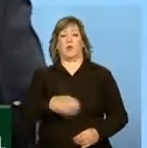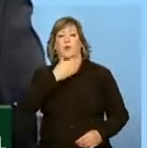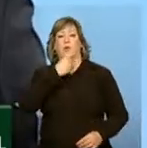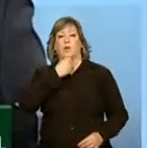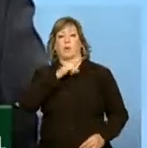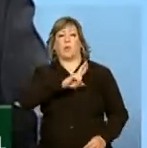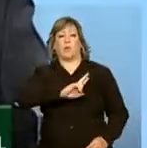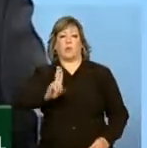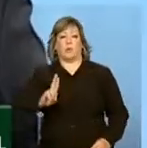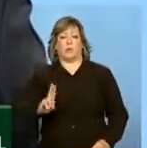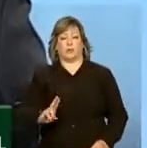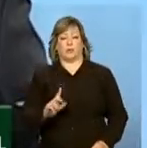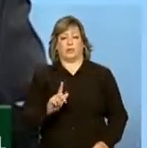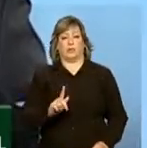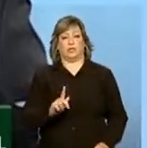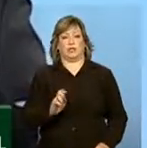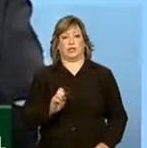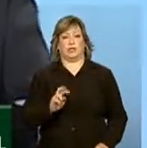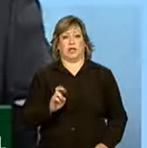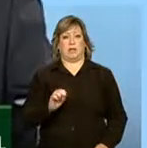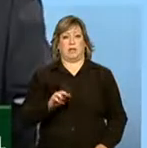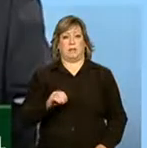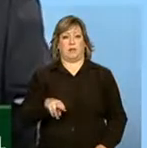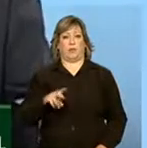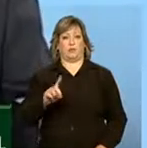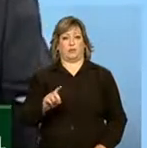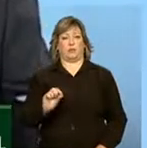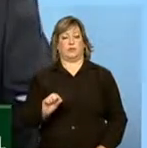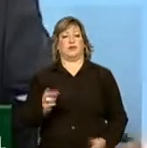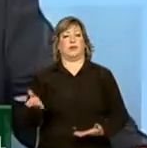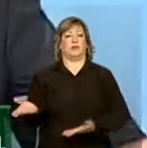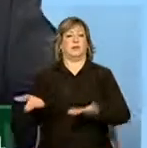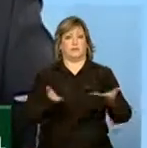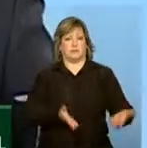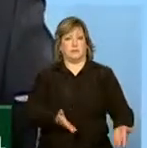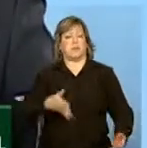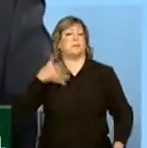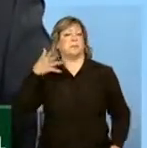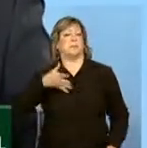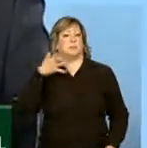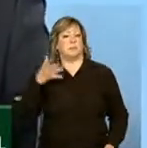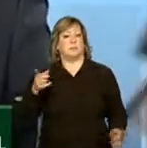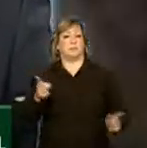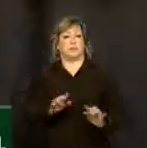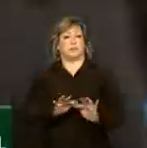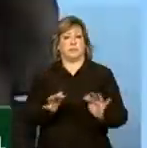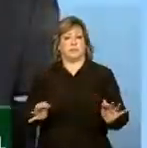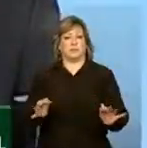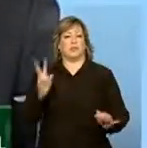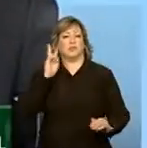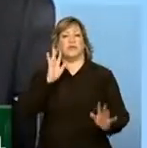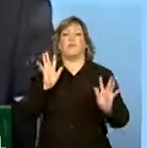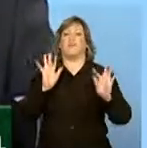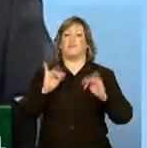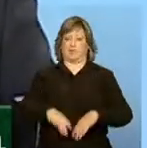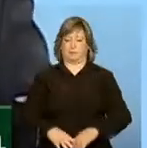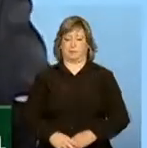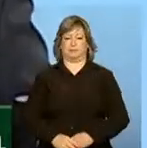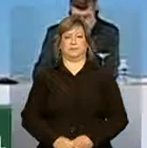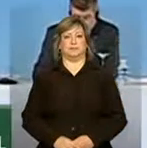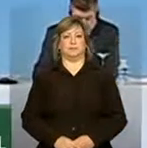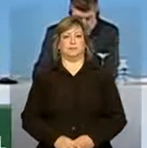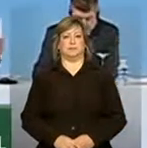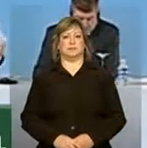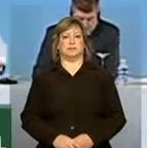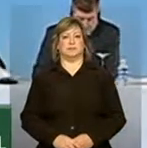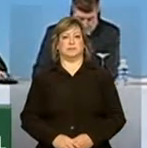senhor Gerard Beinhardt, a proferir um breve discurso de encerramento.